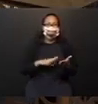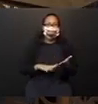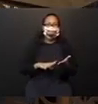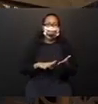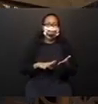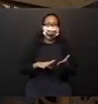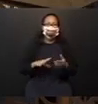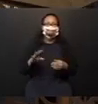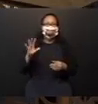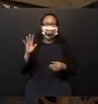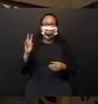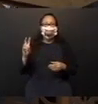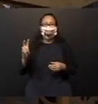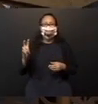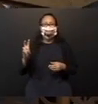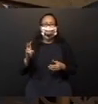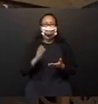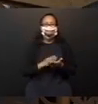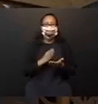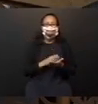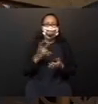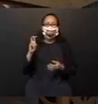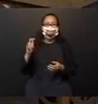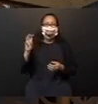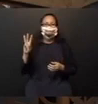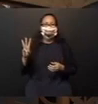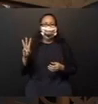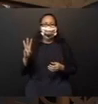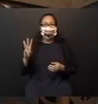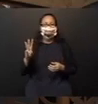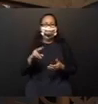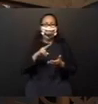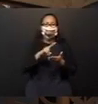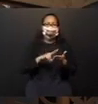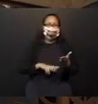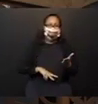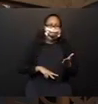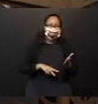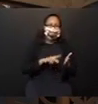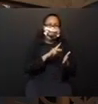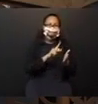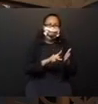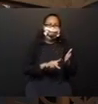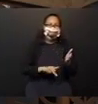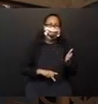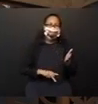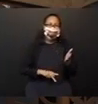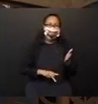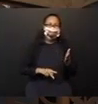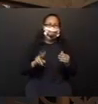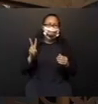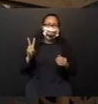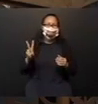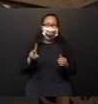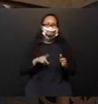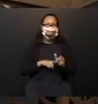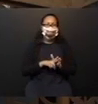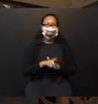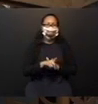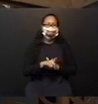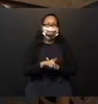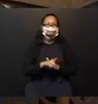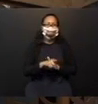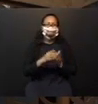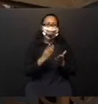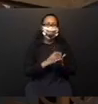página 53. E ele pede para você ler o poema. Te dá duas perguntinhas a respeito. Em